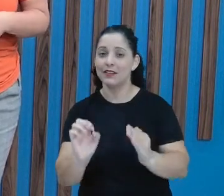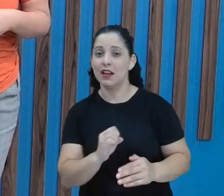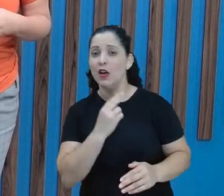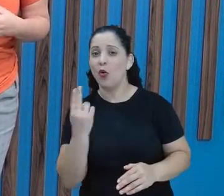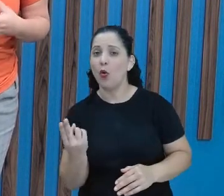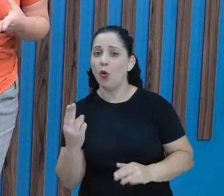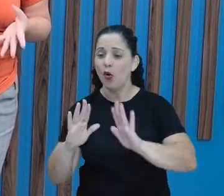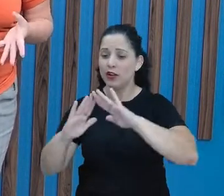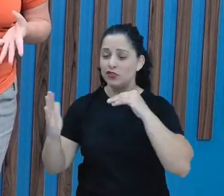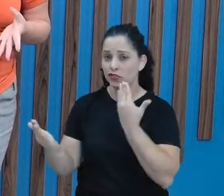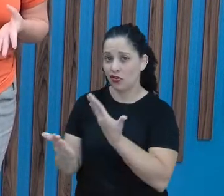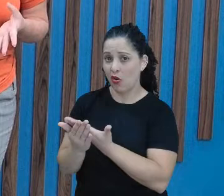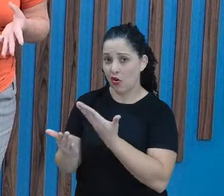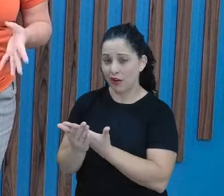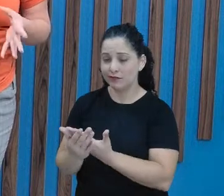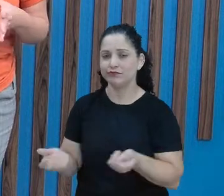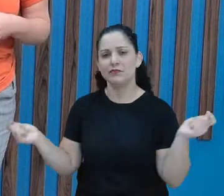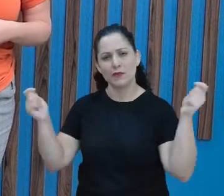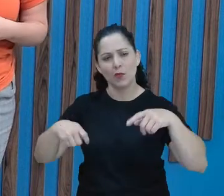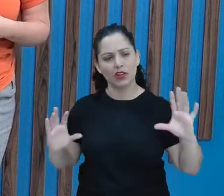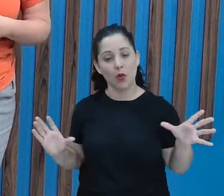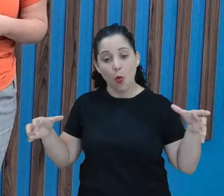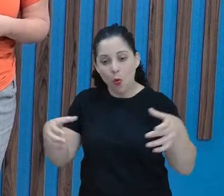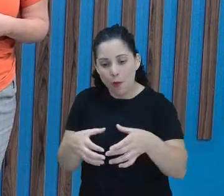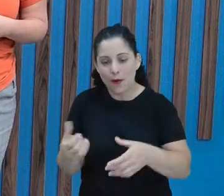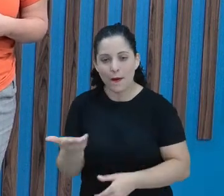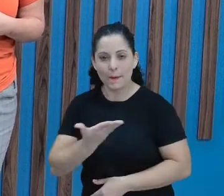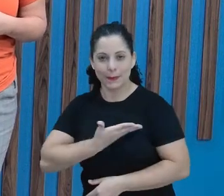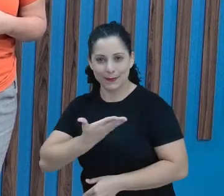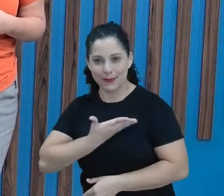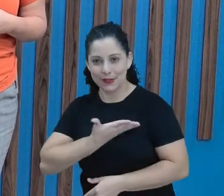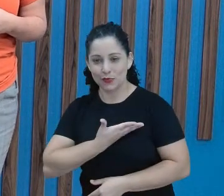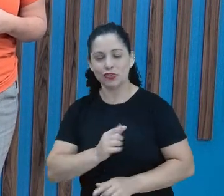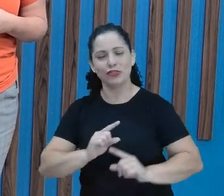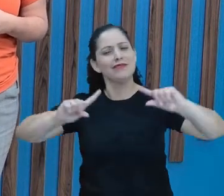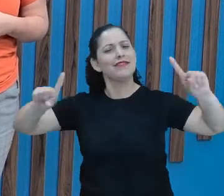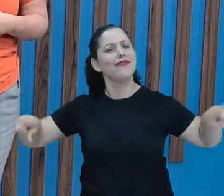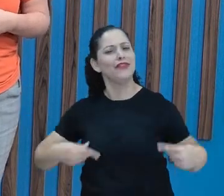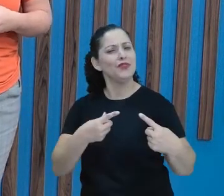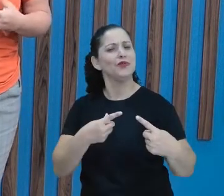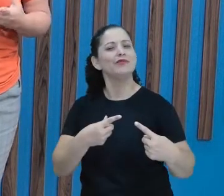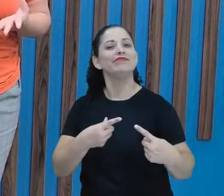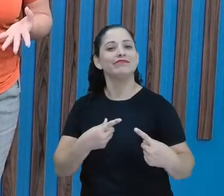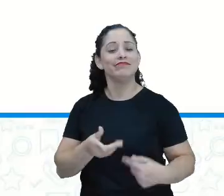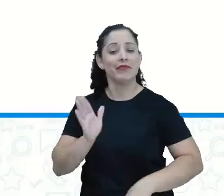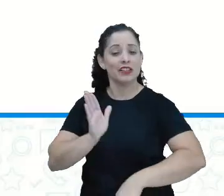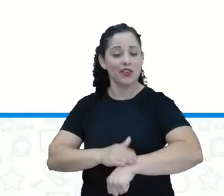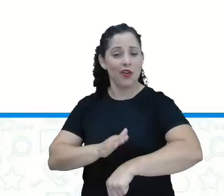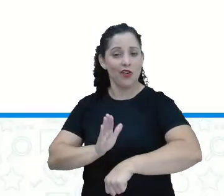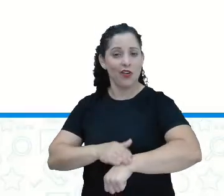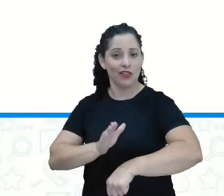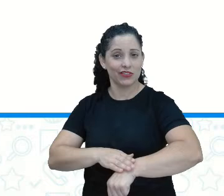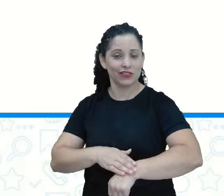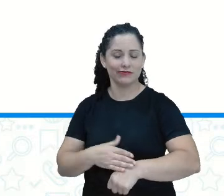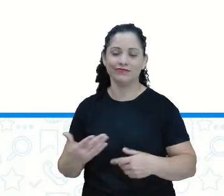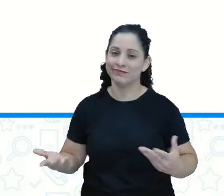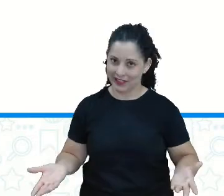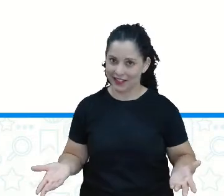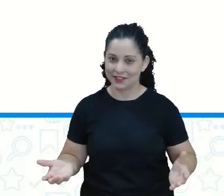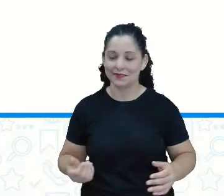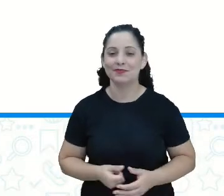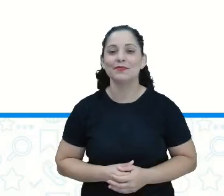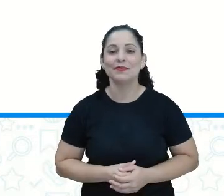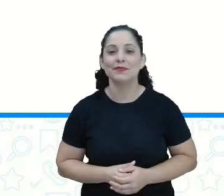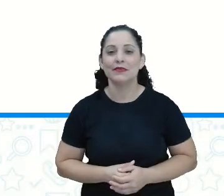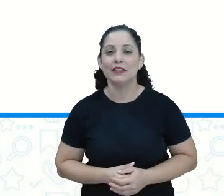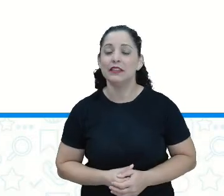mesmo na escola, você pode se juntar com os colegas e fazer esse desafio aí das horas do relógio, que é